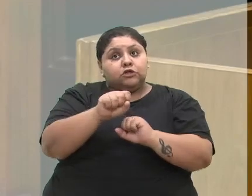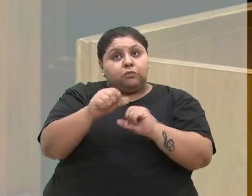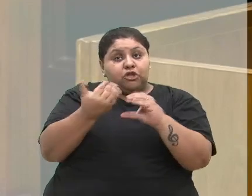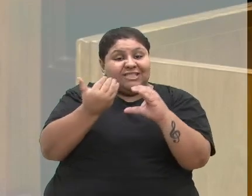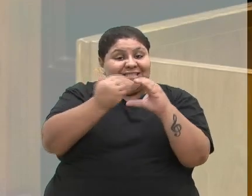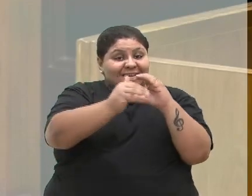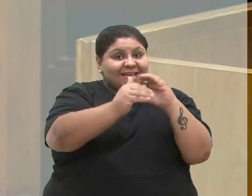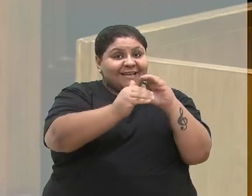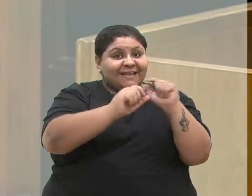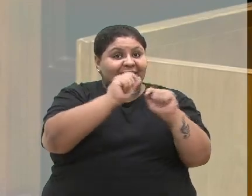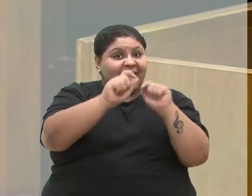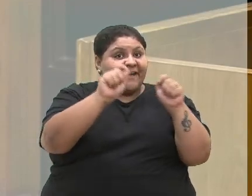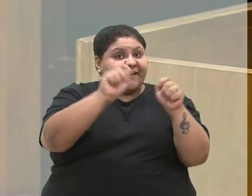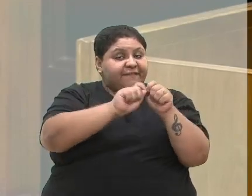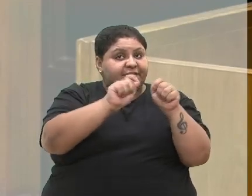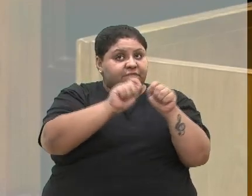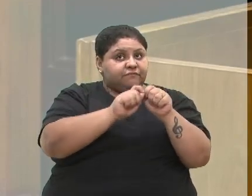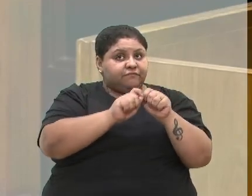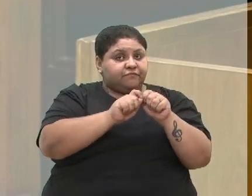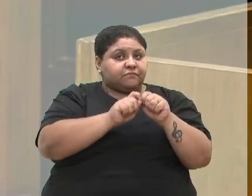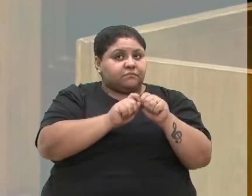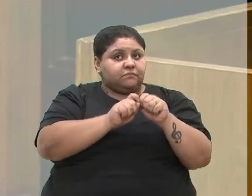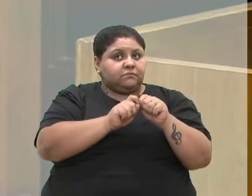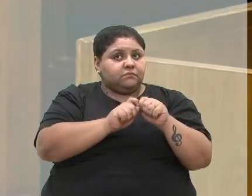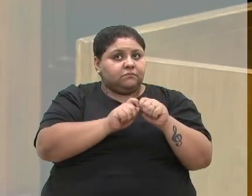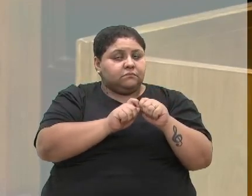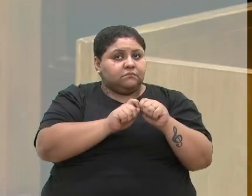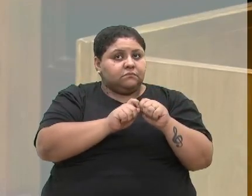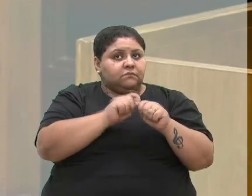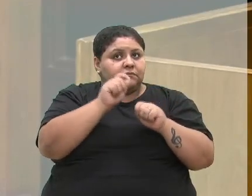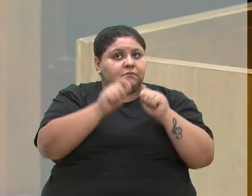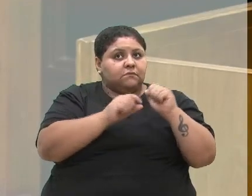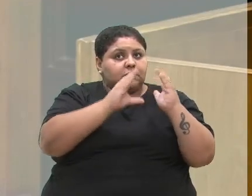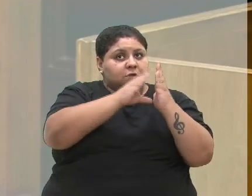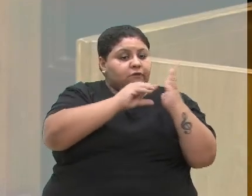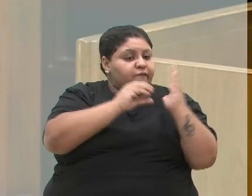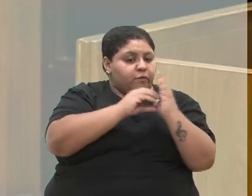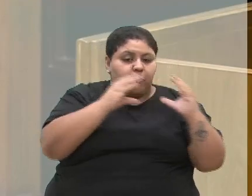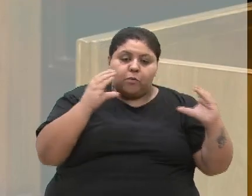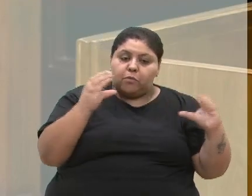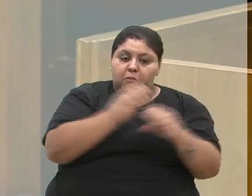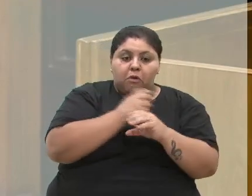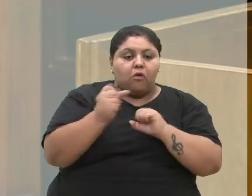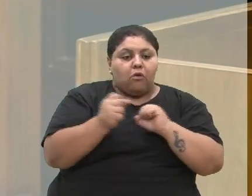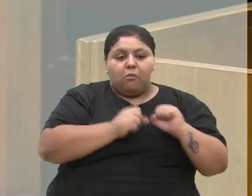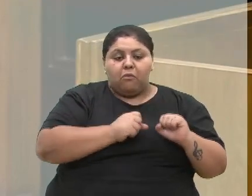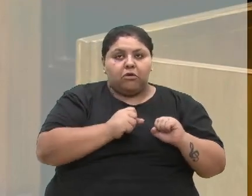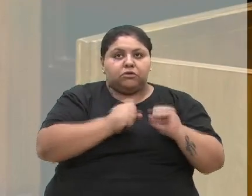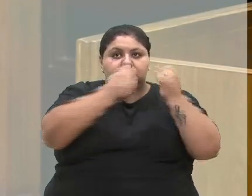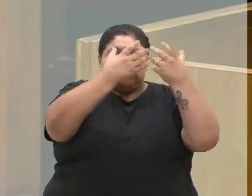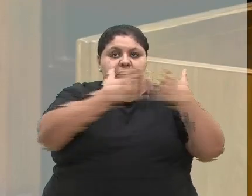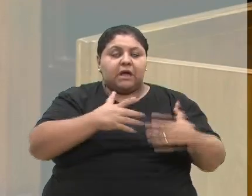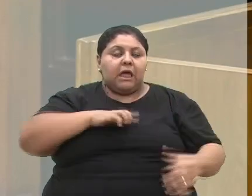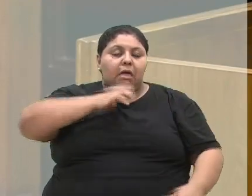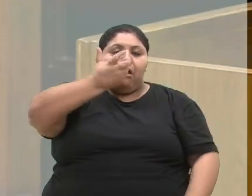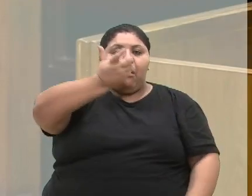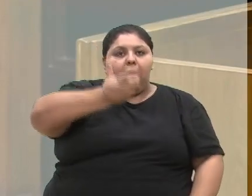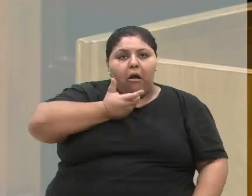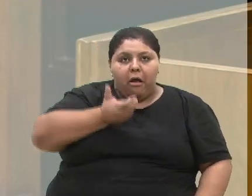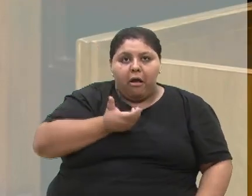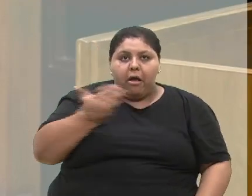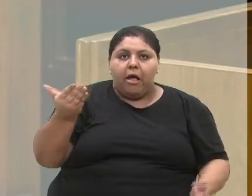destinar, quem faz a declaração de imposto de renda, quem faz pelo modelo completo, pode dizer: eu quero que